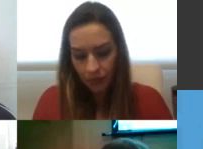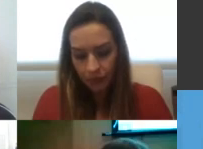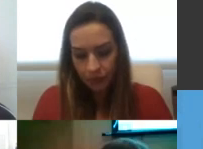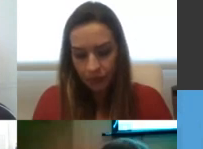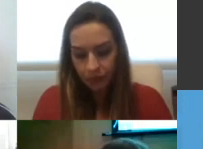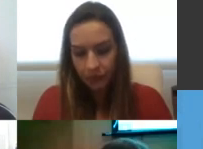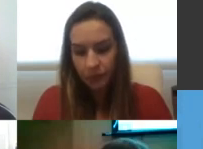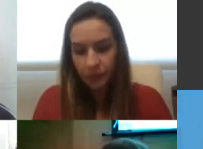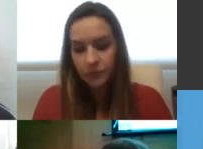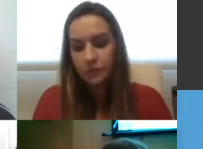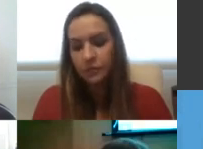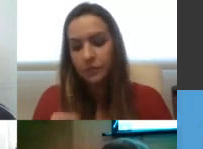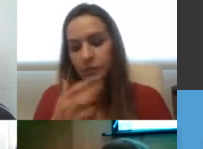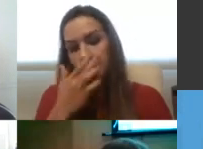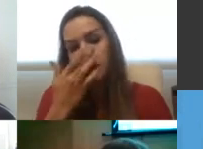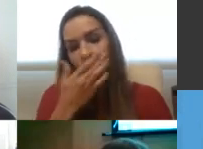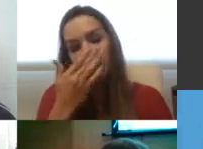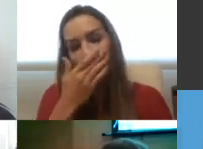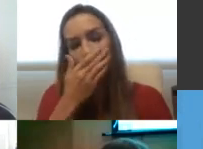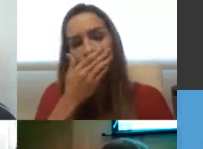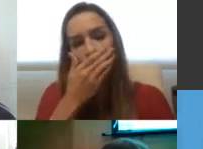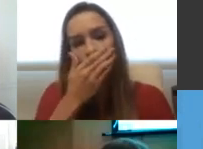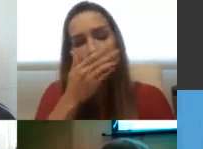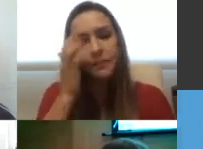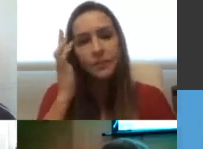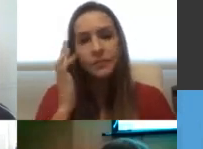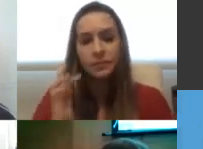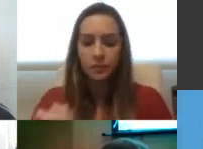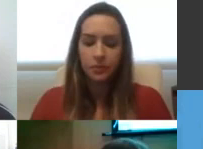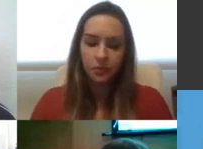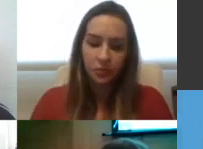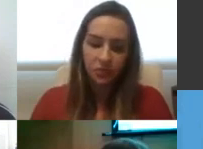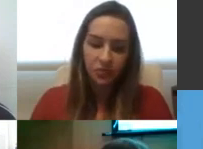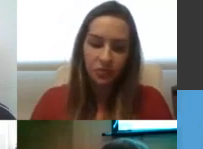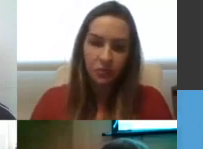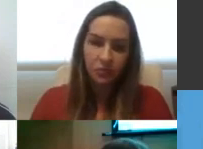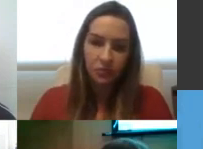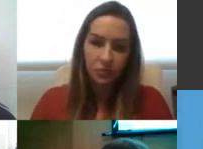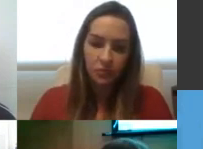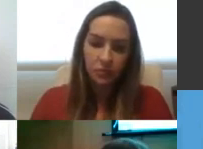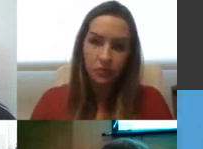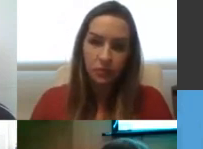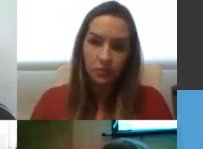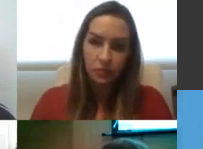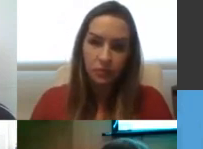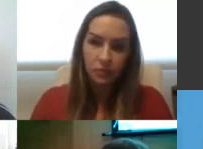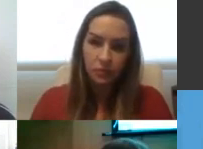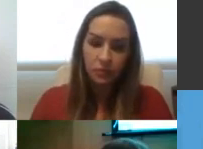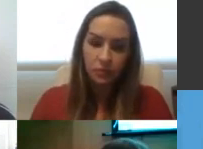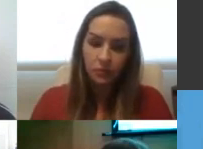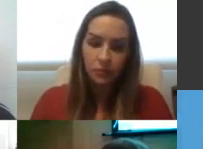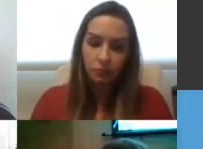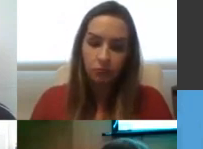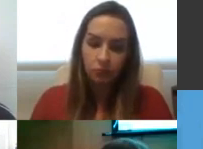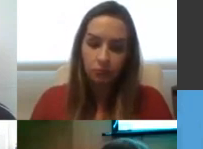importante né nos dias de hoje por conta da de que não para nunca